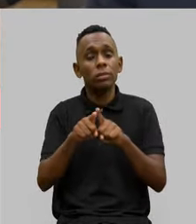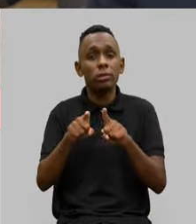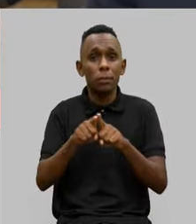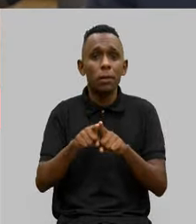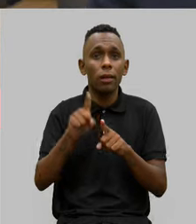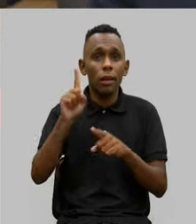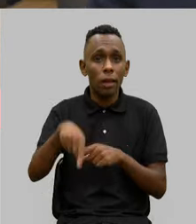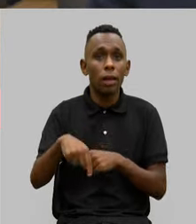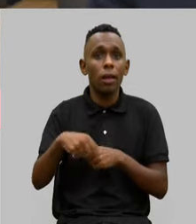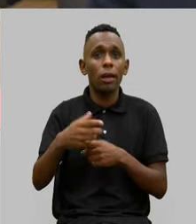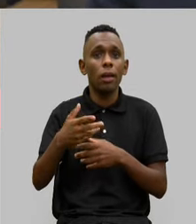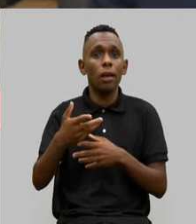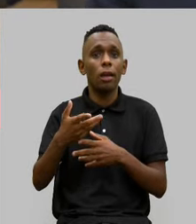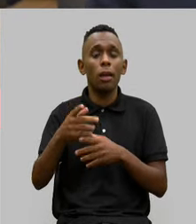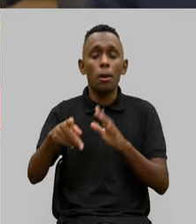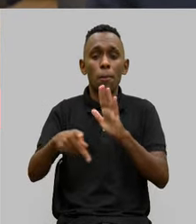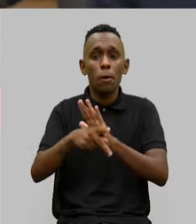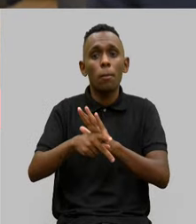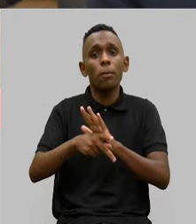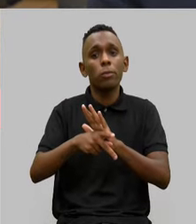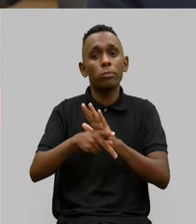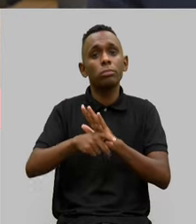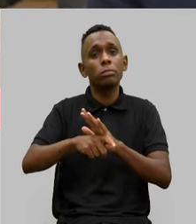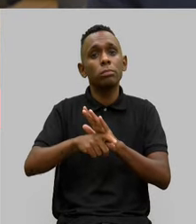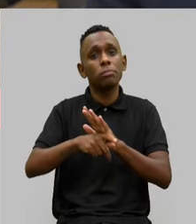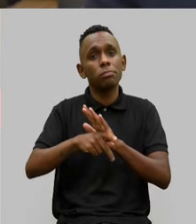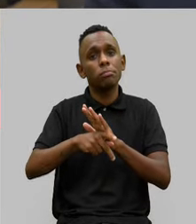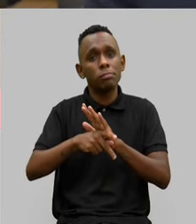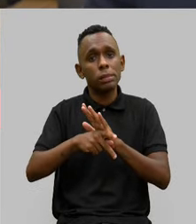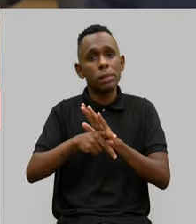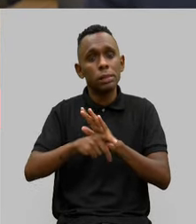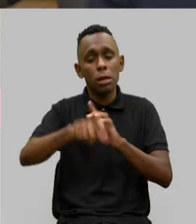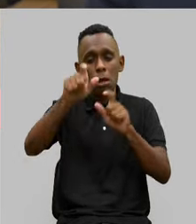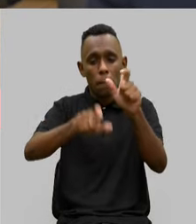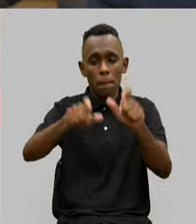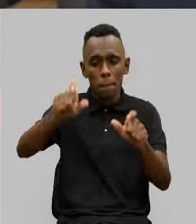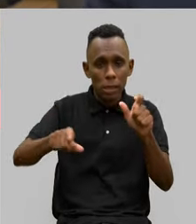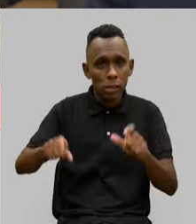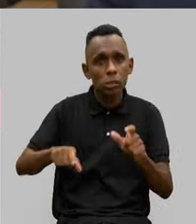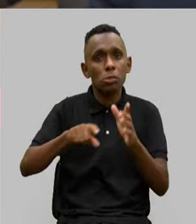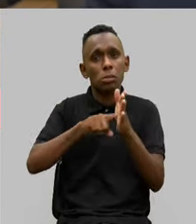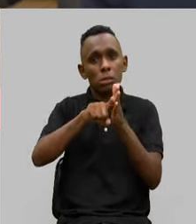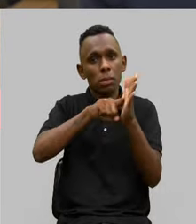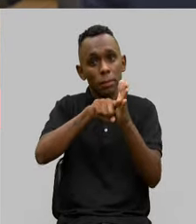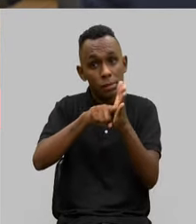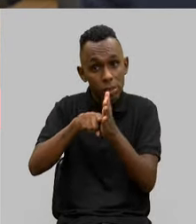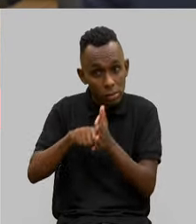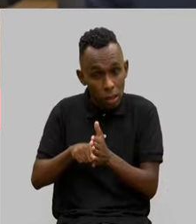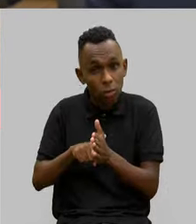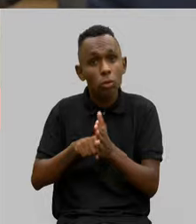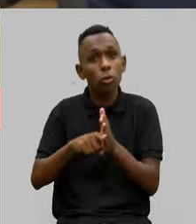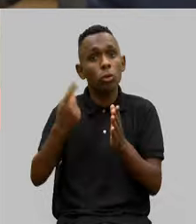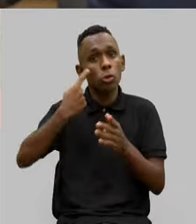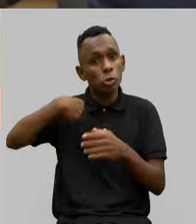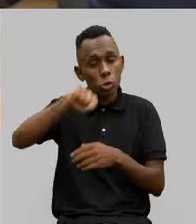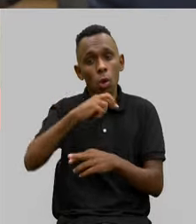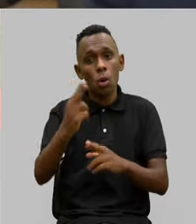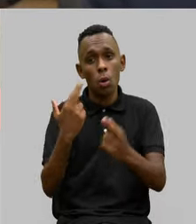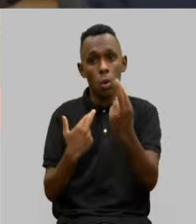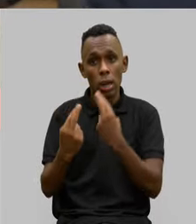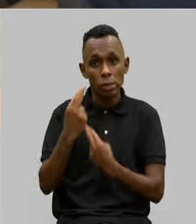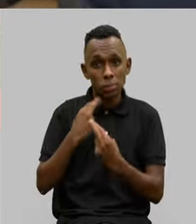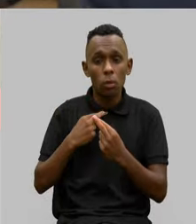ouvid à boca de de pessoas são ilustres de que nós temos resposta o